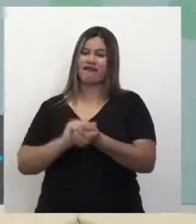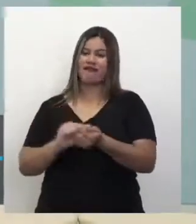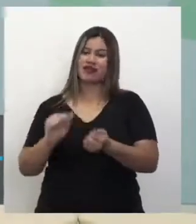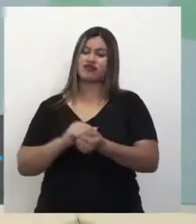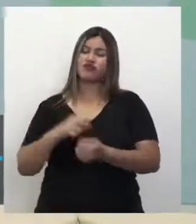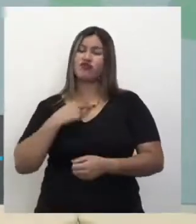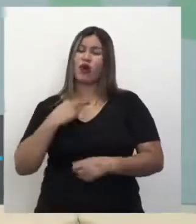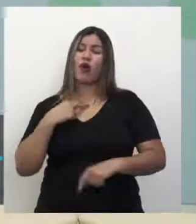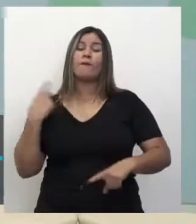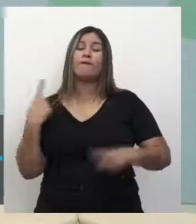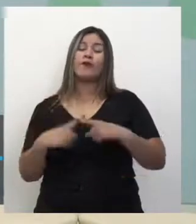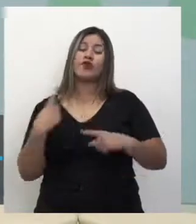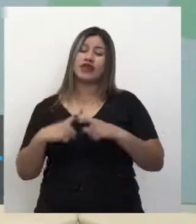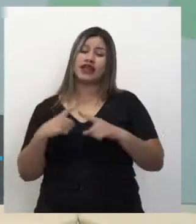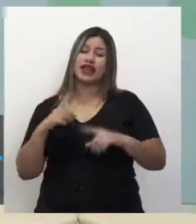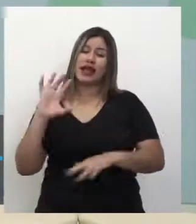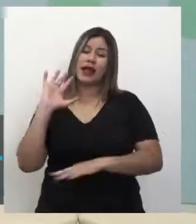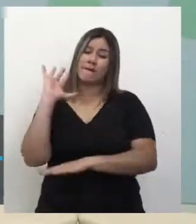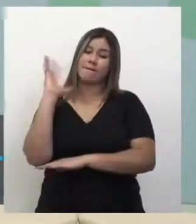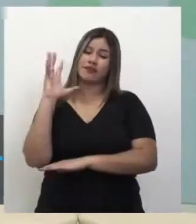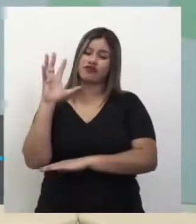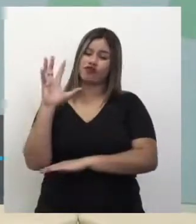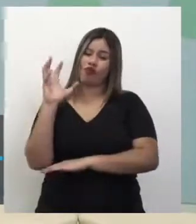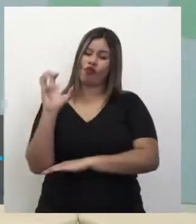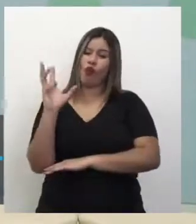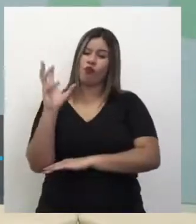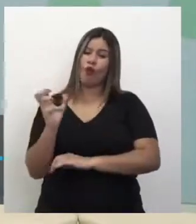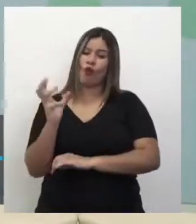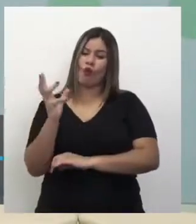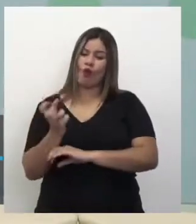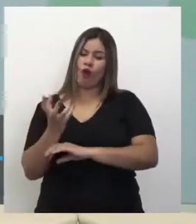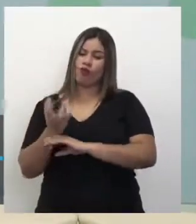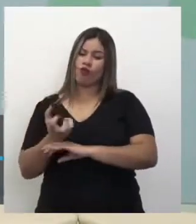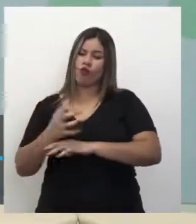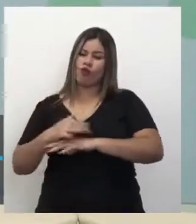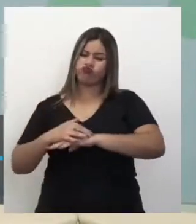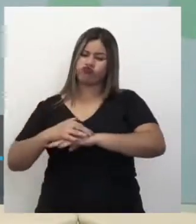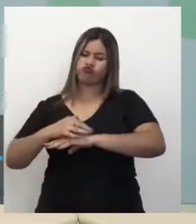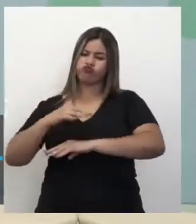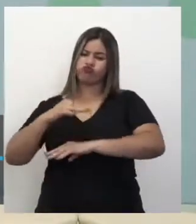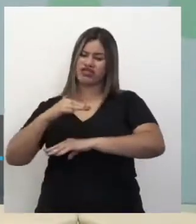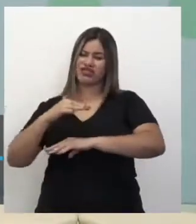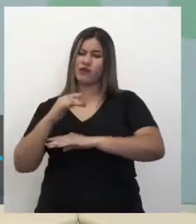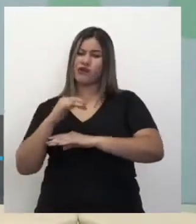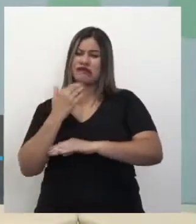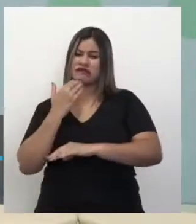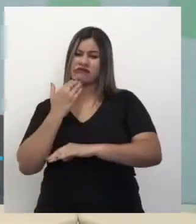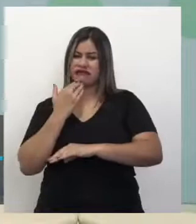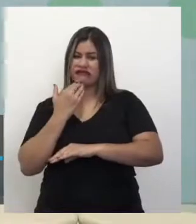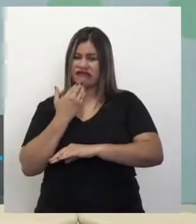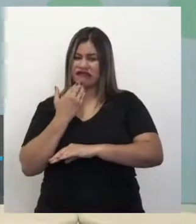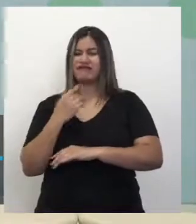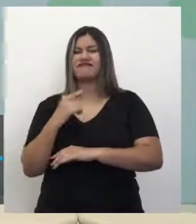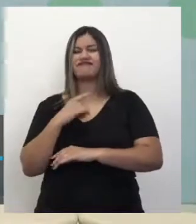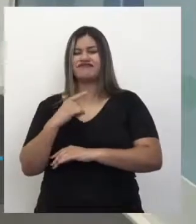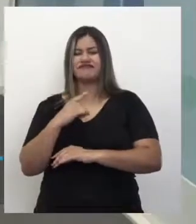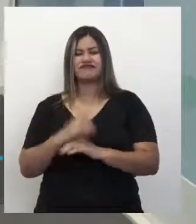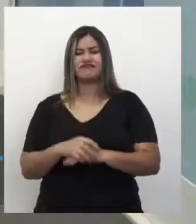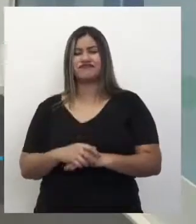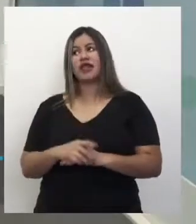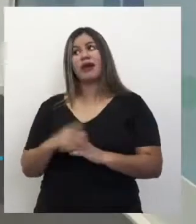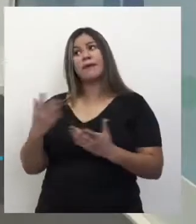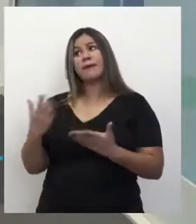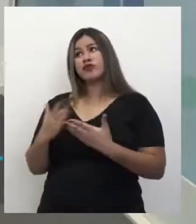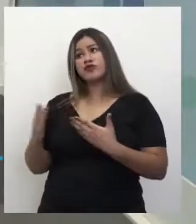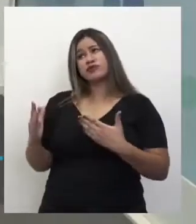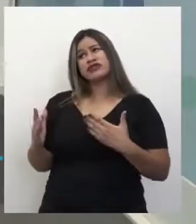quê? Porque a madeira, ela absorve um pouco daquela cola, ela dá uma inchada e fica meio torto para você trabalhar com peças pequenas. Mas nem para começar?